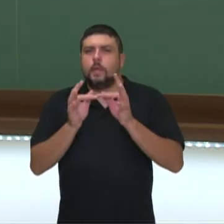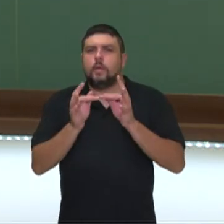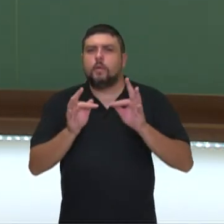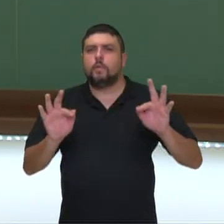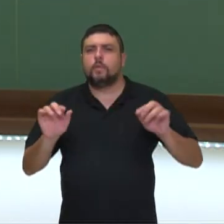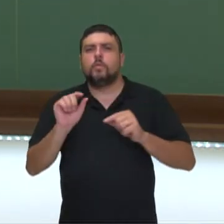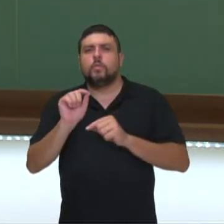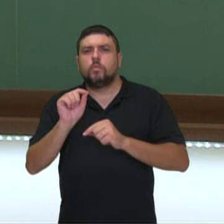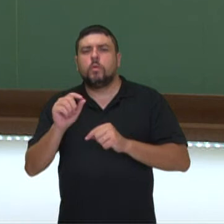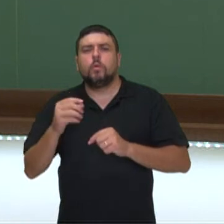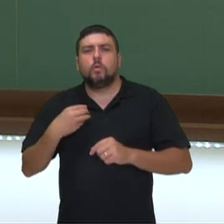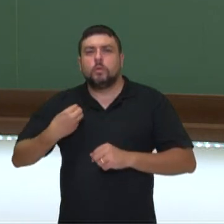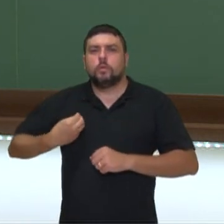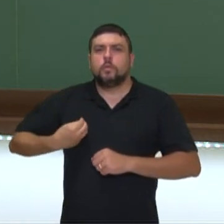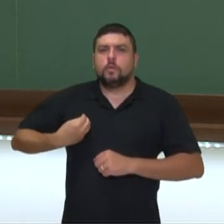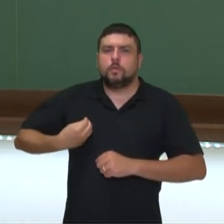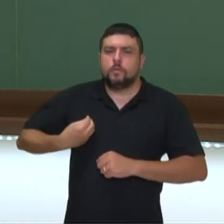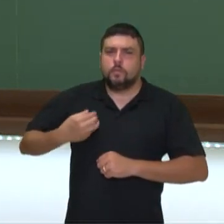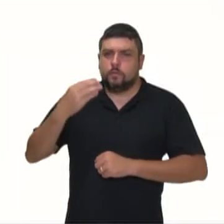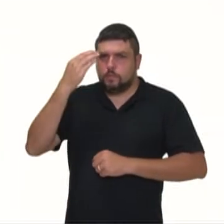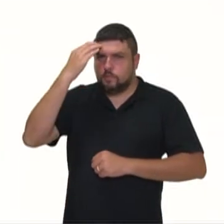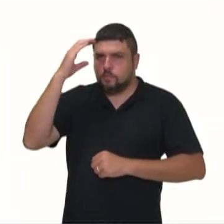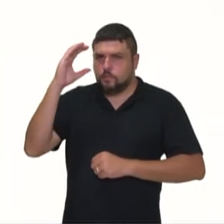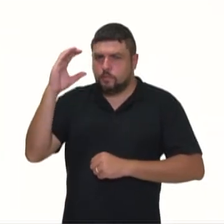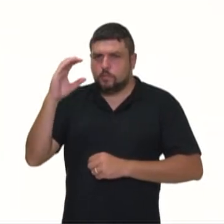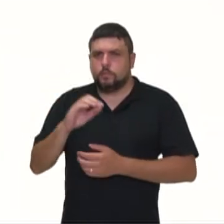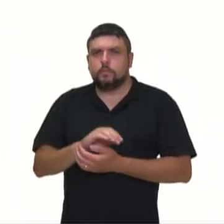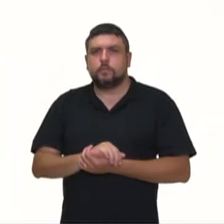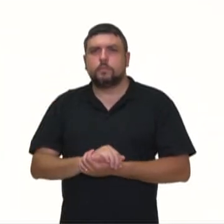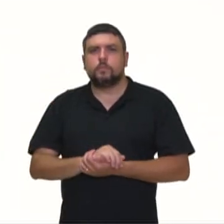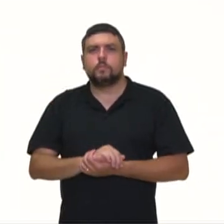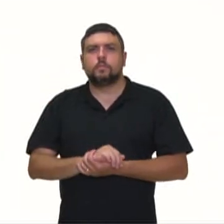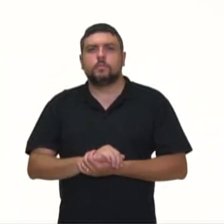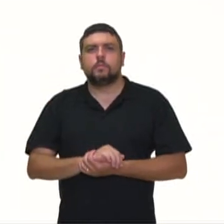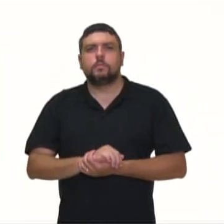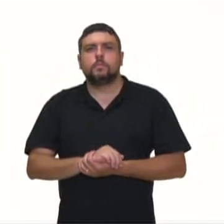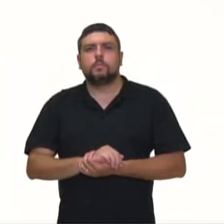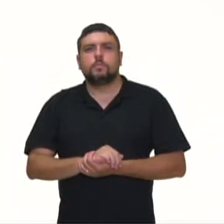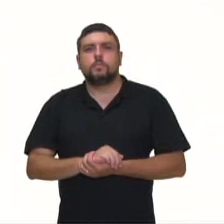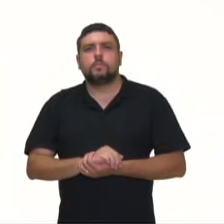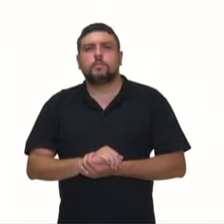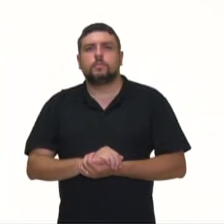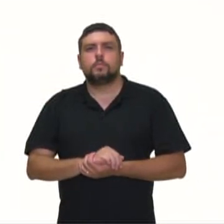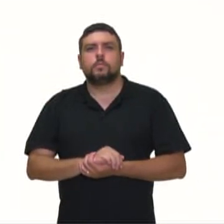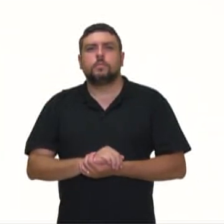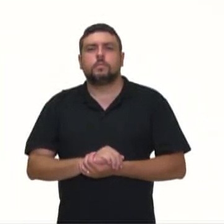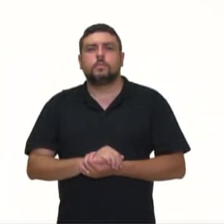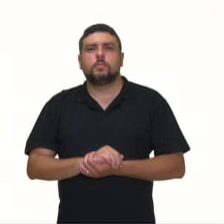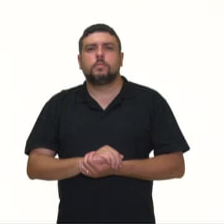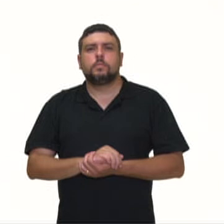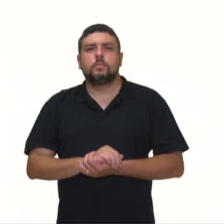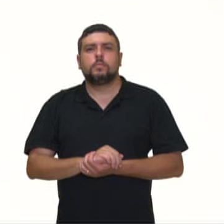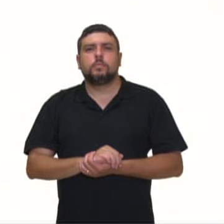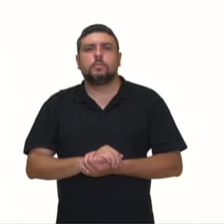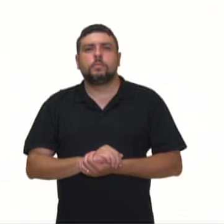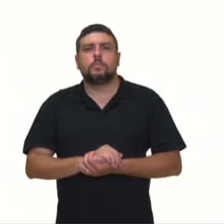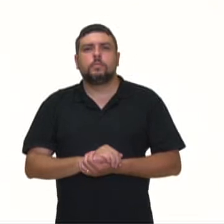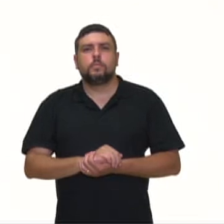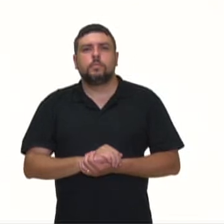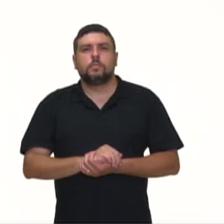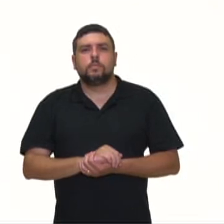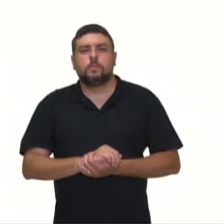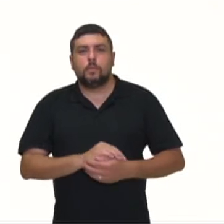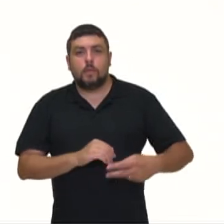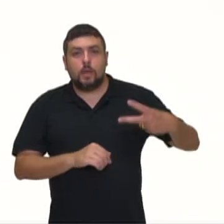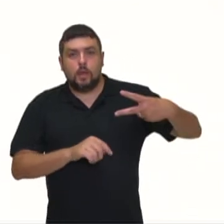morar em Curitiba, olha só. Kelly lived in Curitiba for 2 years. Kelly has lived in Curitiba for 2 years.